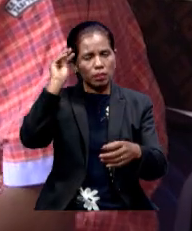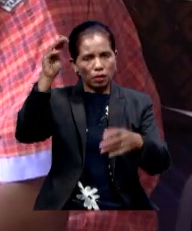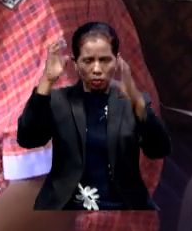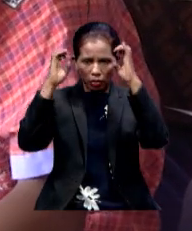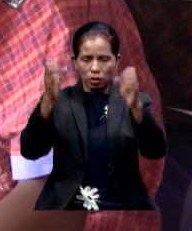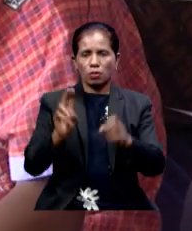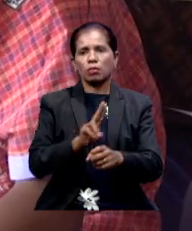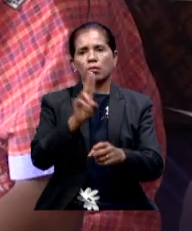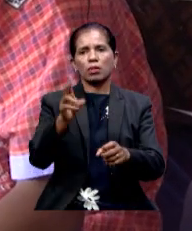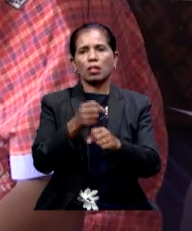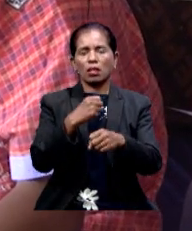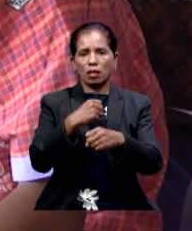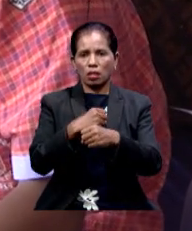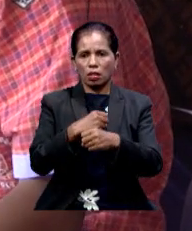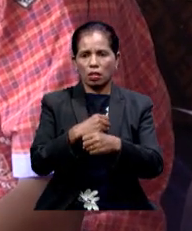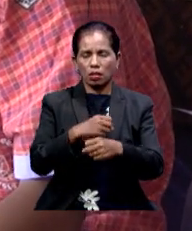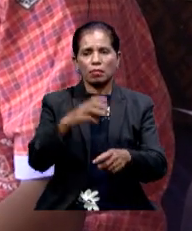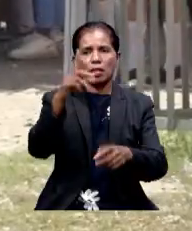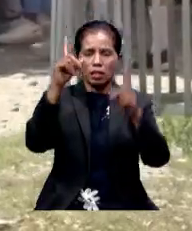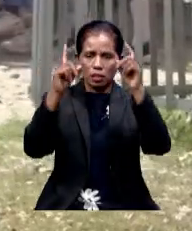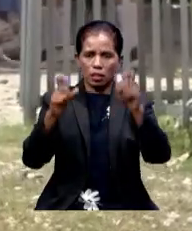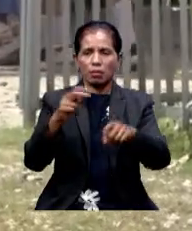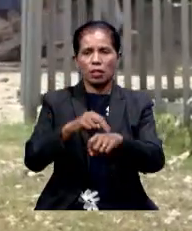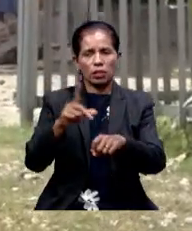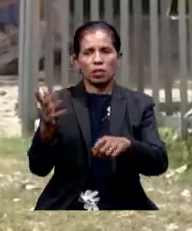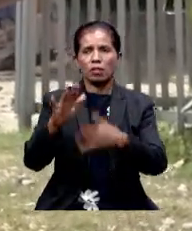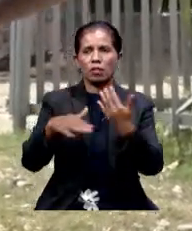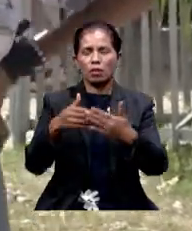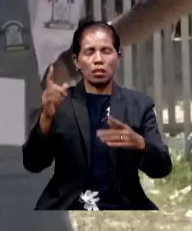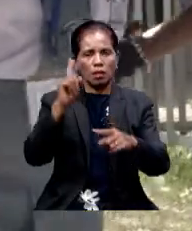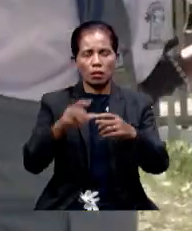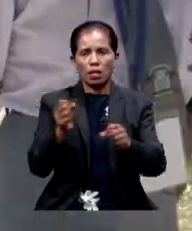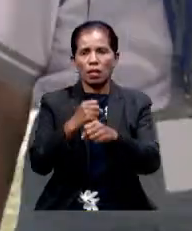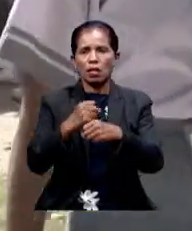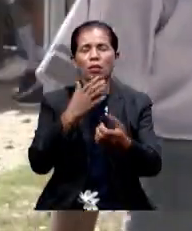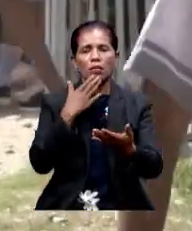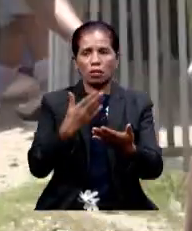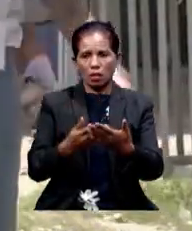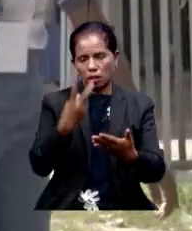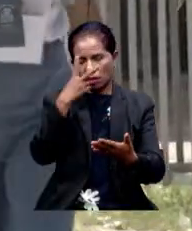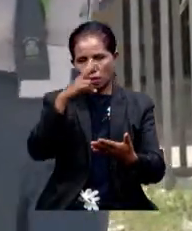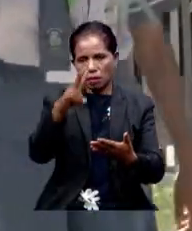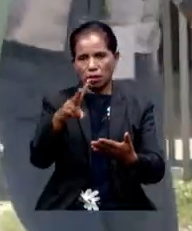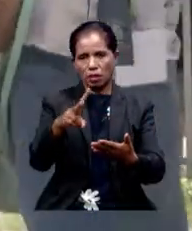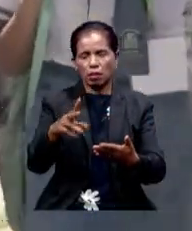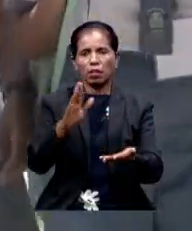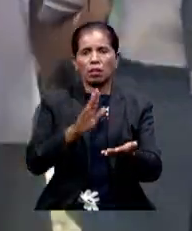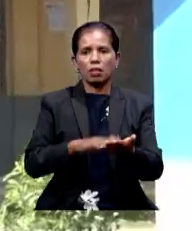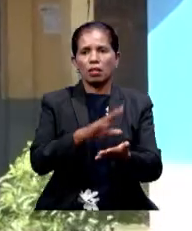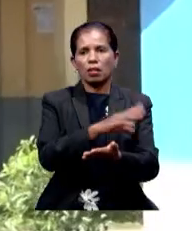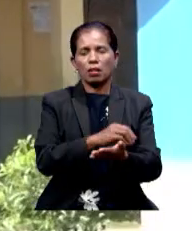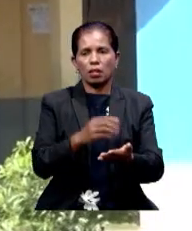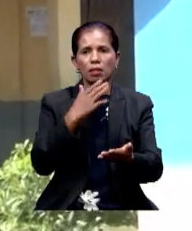Educação utiliza, hal correção para ponto exame nacional sira, la bele funciona rodiak, tambahare liuret para ia escolha